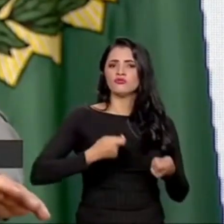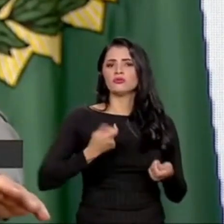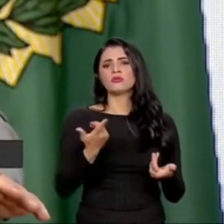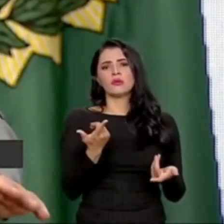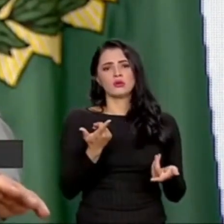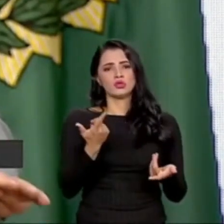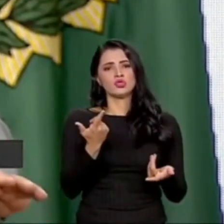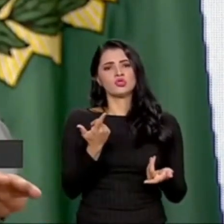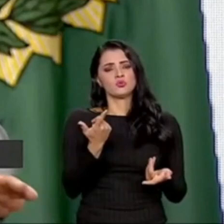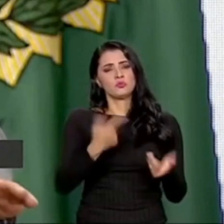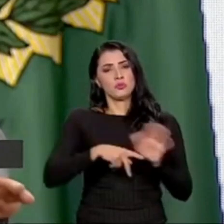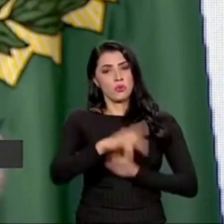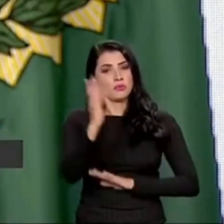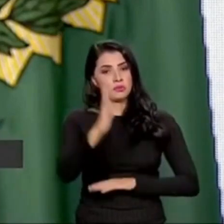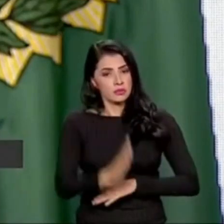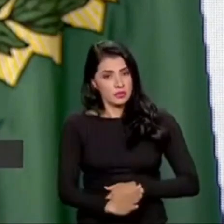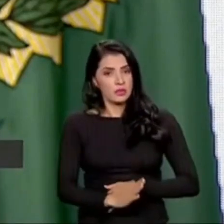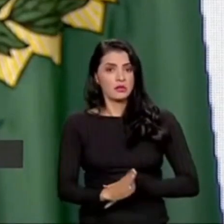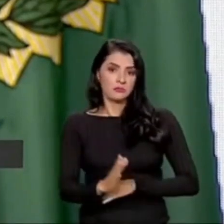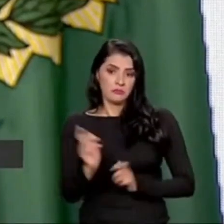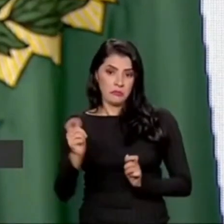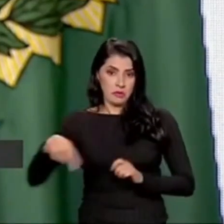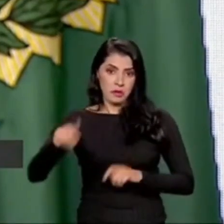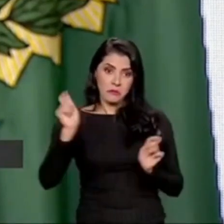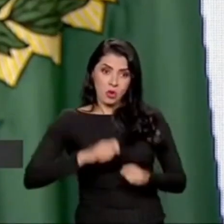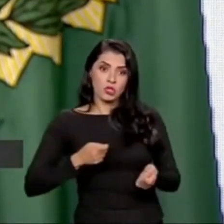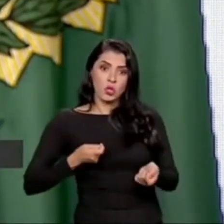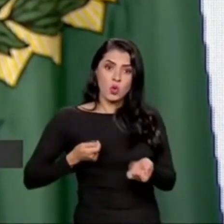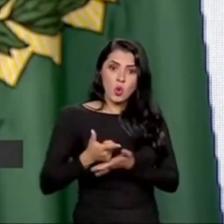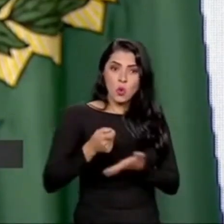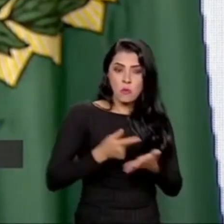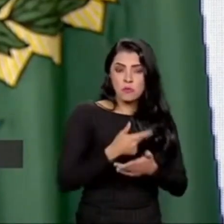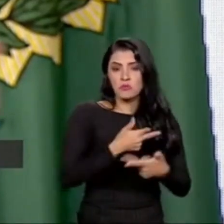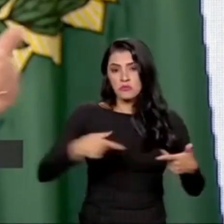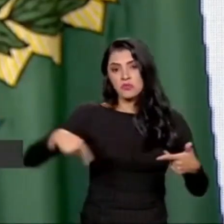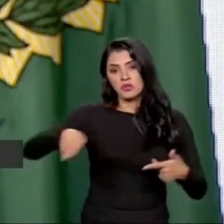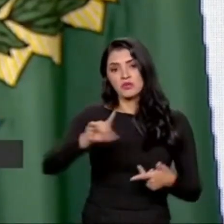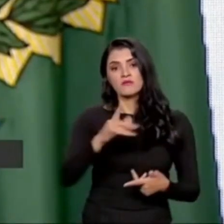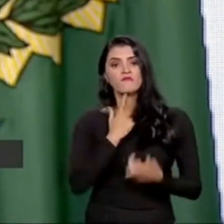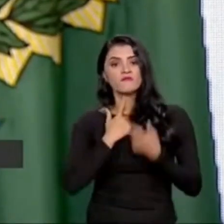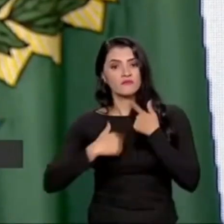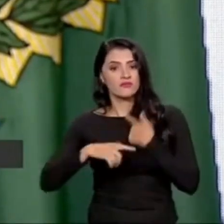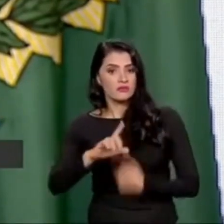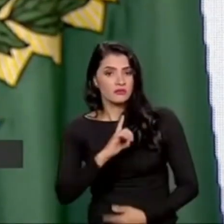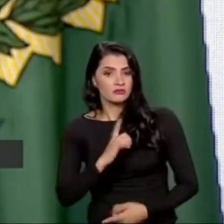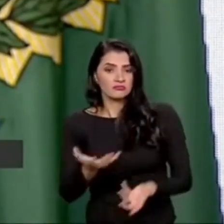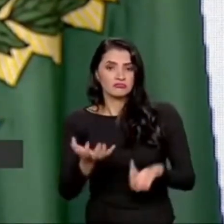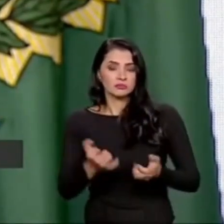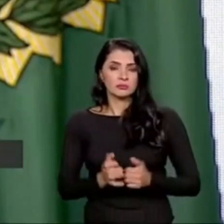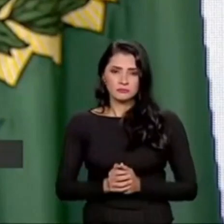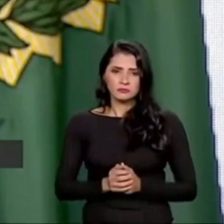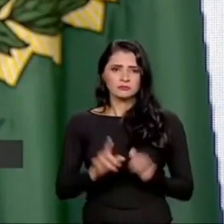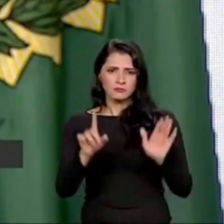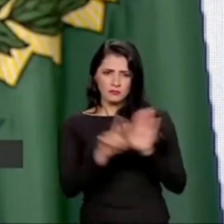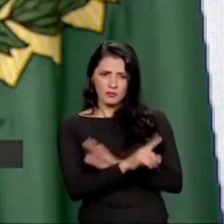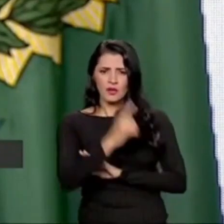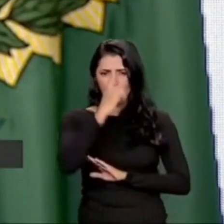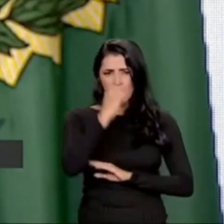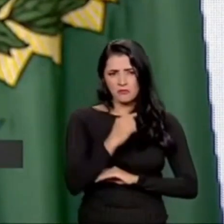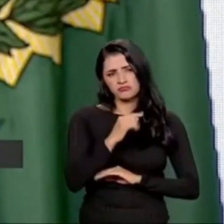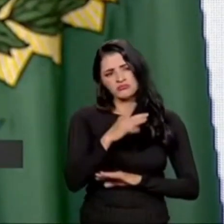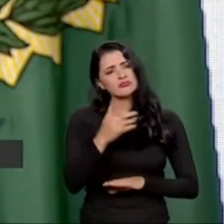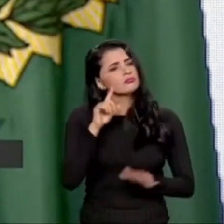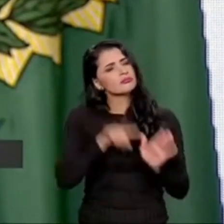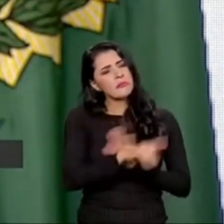brasileira, para poder consumir aquilo que as pessoas têm verdade. Até falei para o órgão, que tal a gente fazer uma